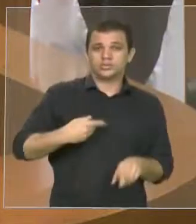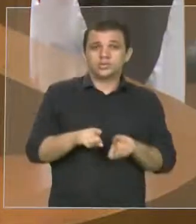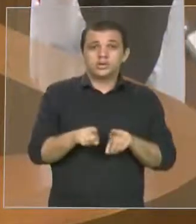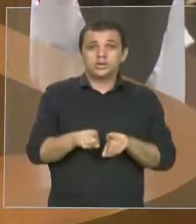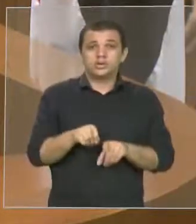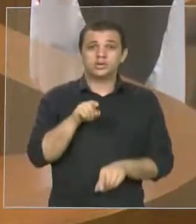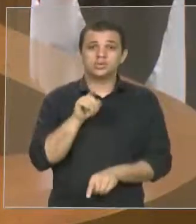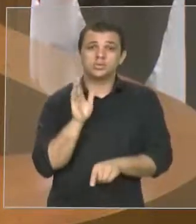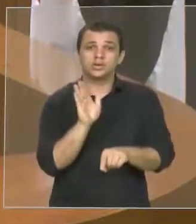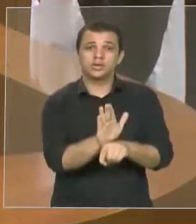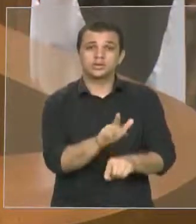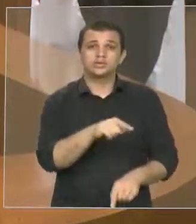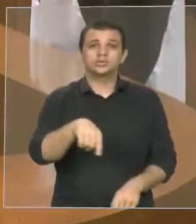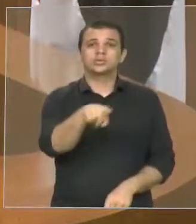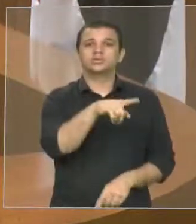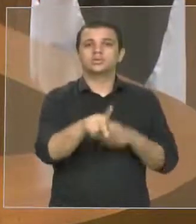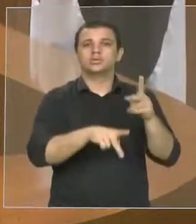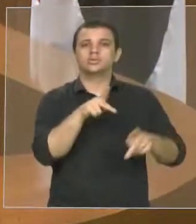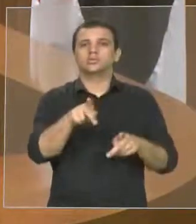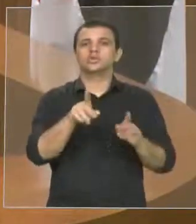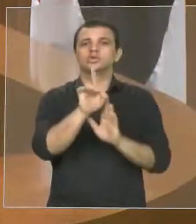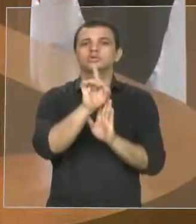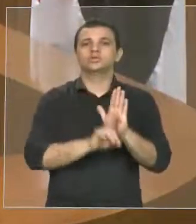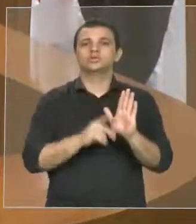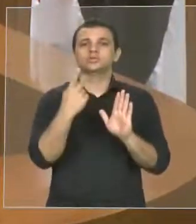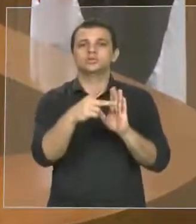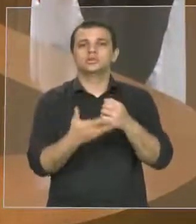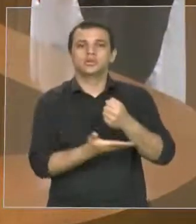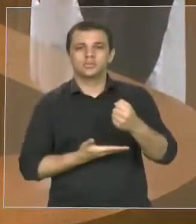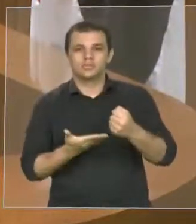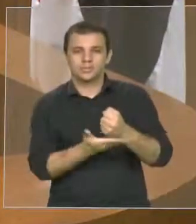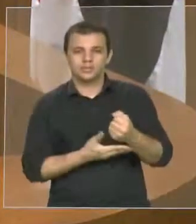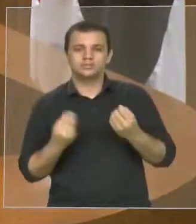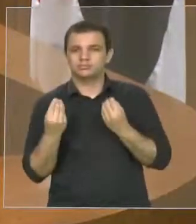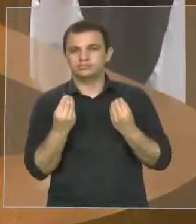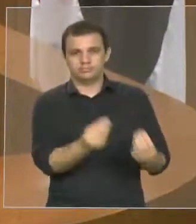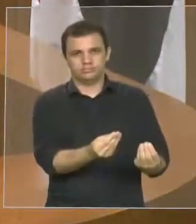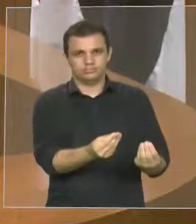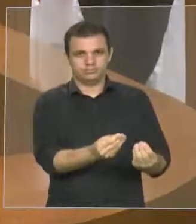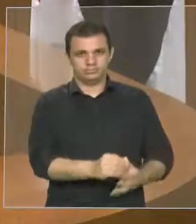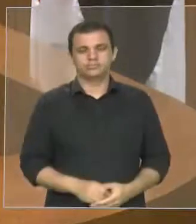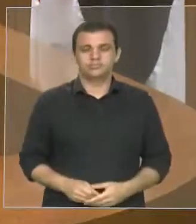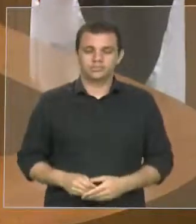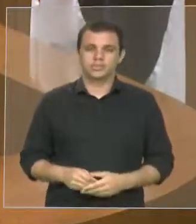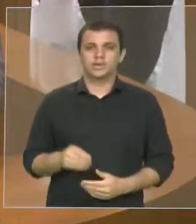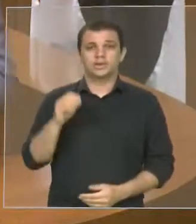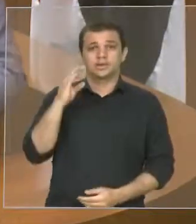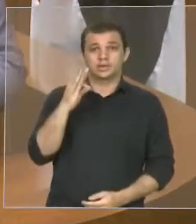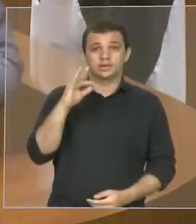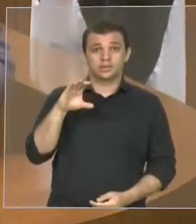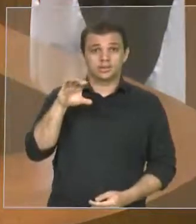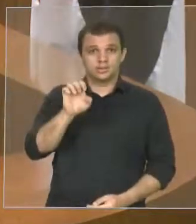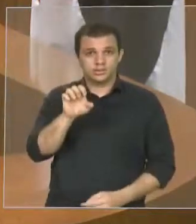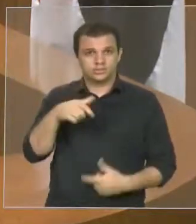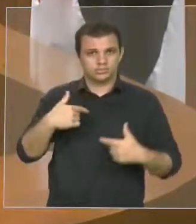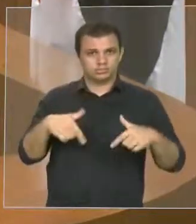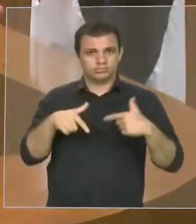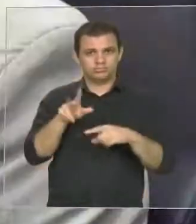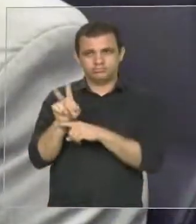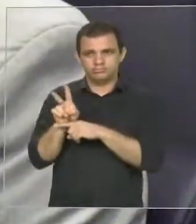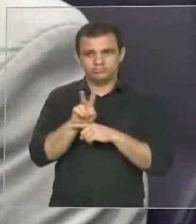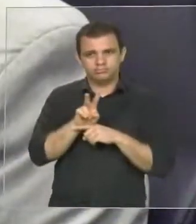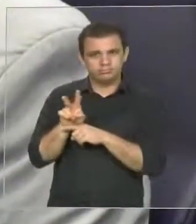que as pessoas tenham os seus direitos fundamentais garantidos. Quando o Tribunal de Contas exerce a sua função